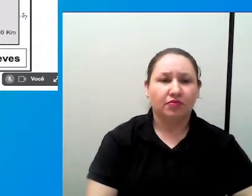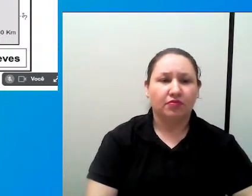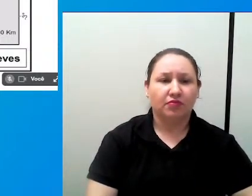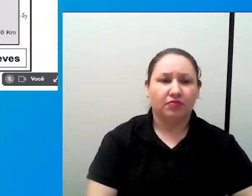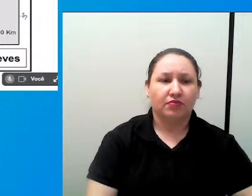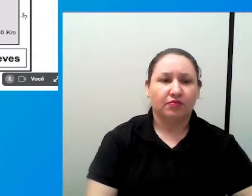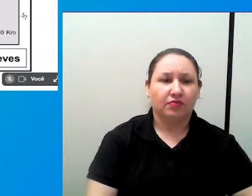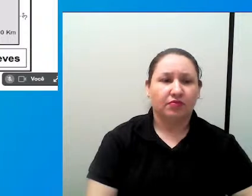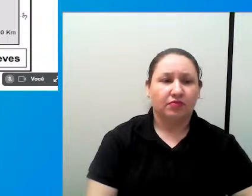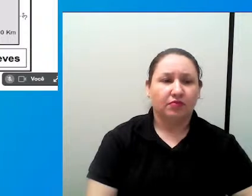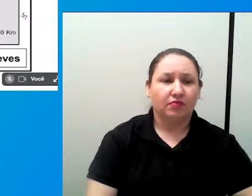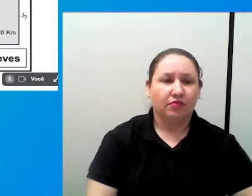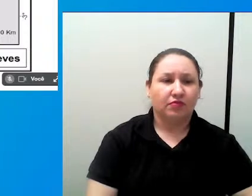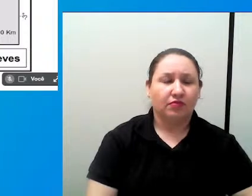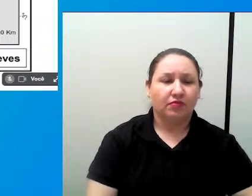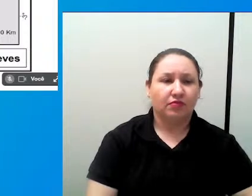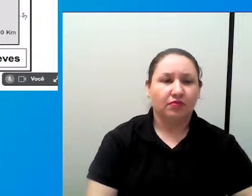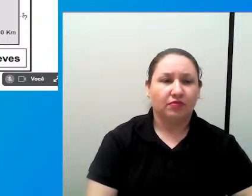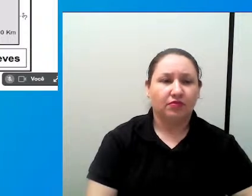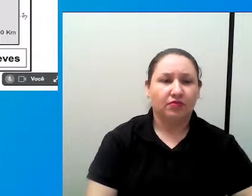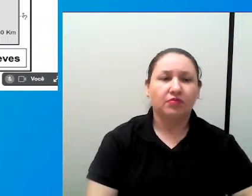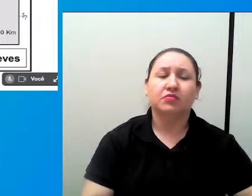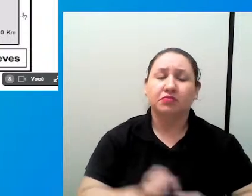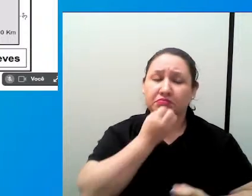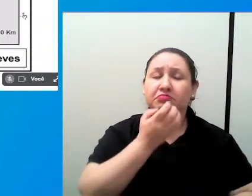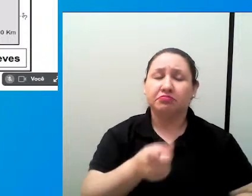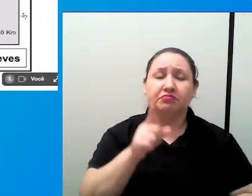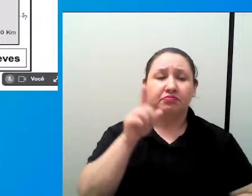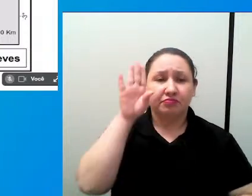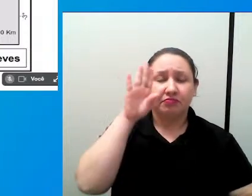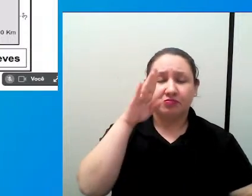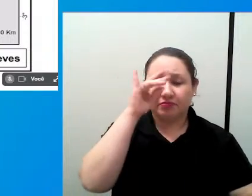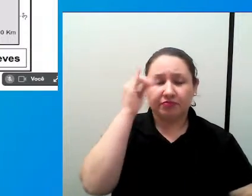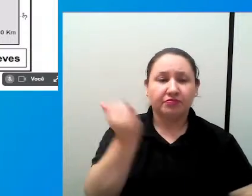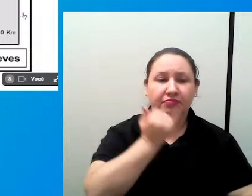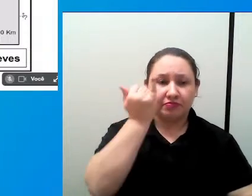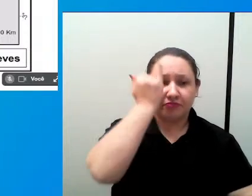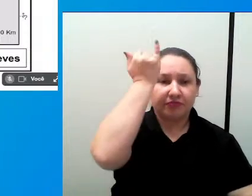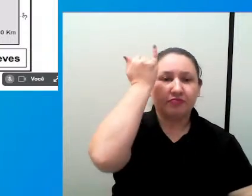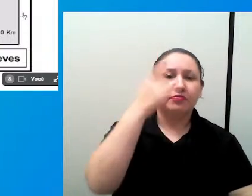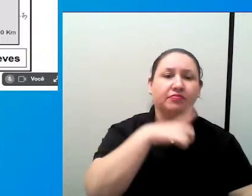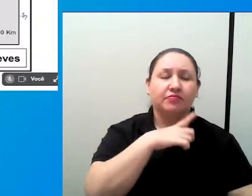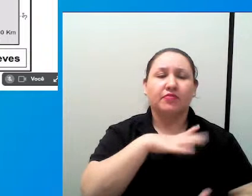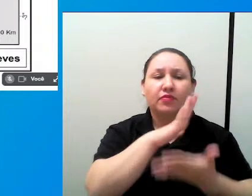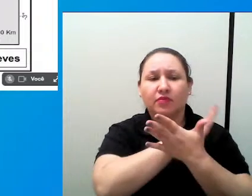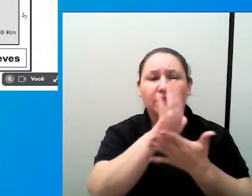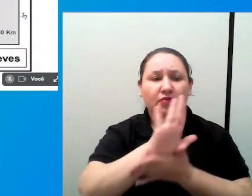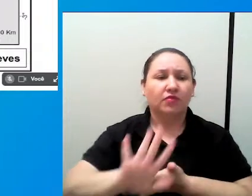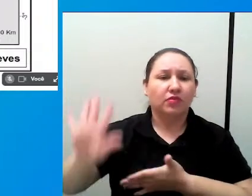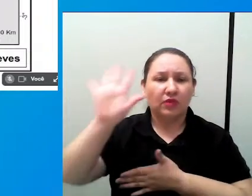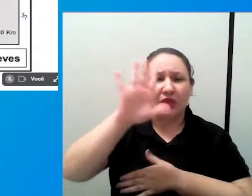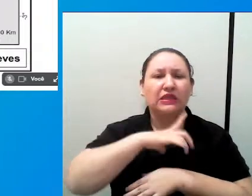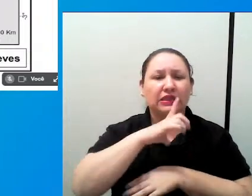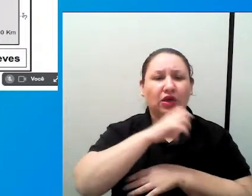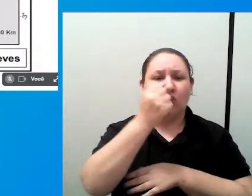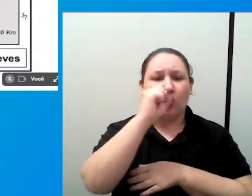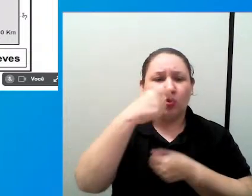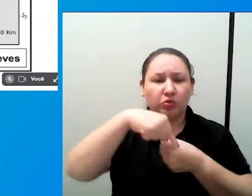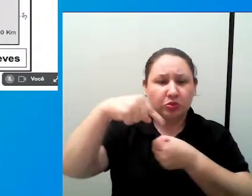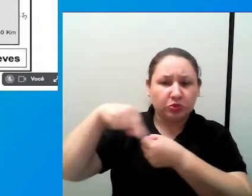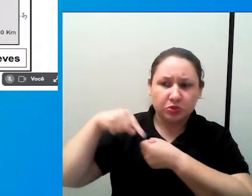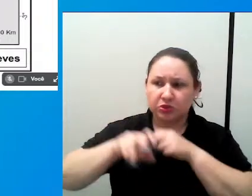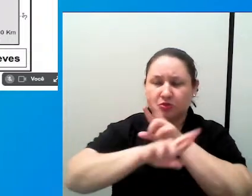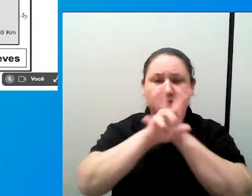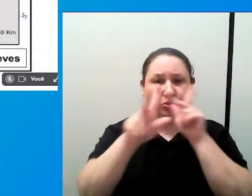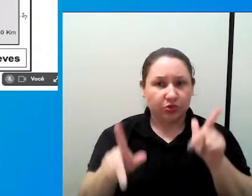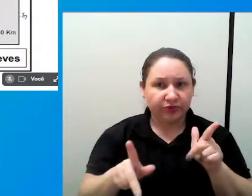tem sido uma referência na instituição, tá? E estamos aqui. Nossa área de abrangência, temos alunos aqui de 8 municípios diferentes. E a